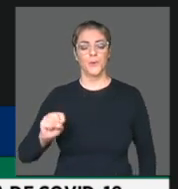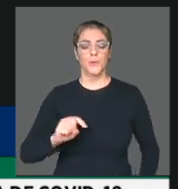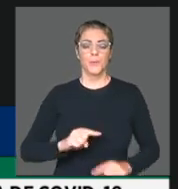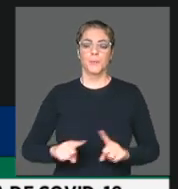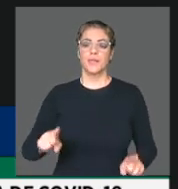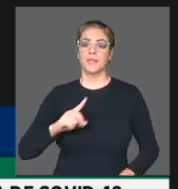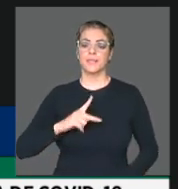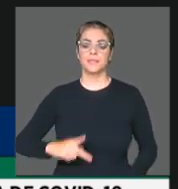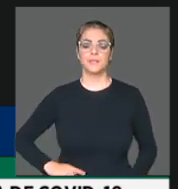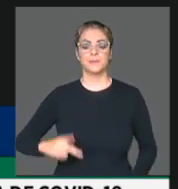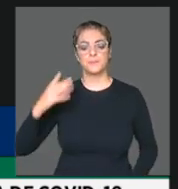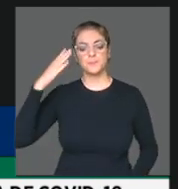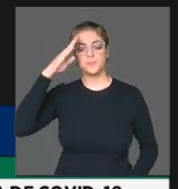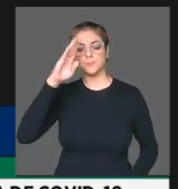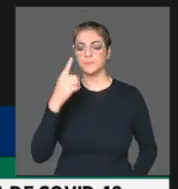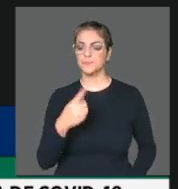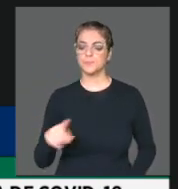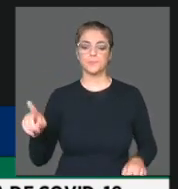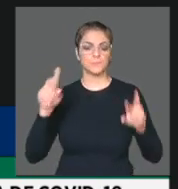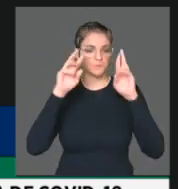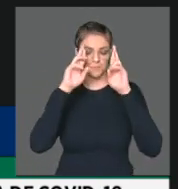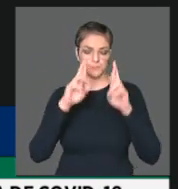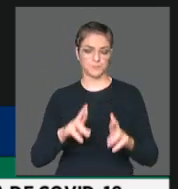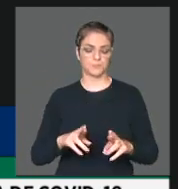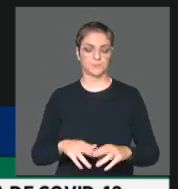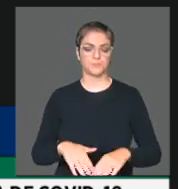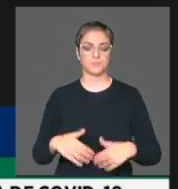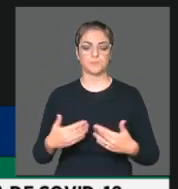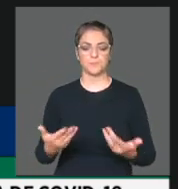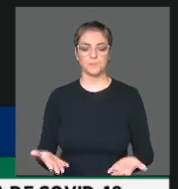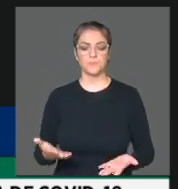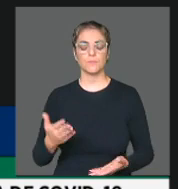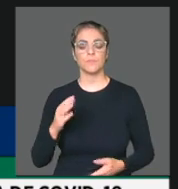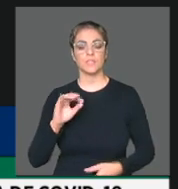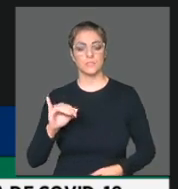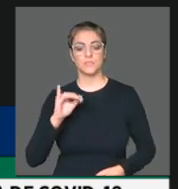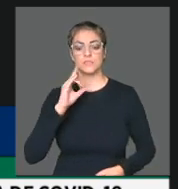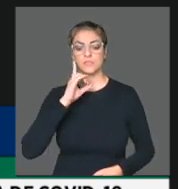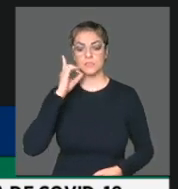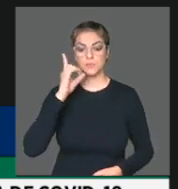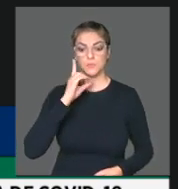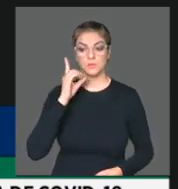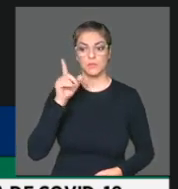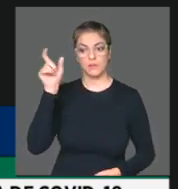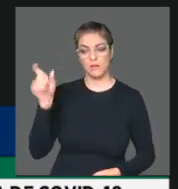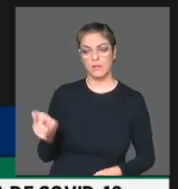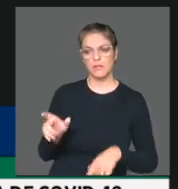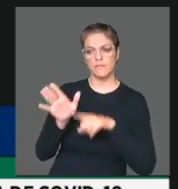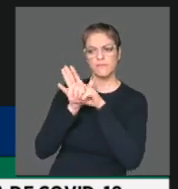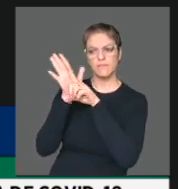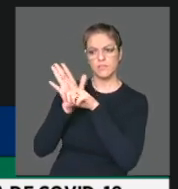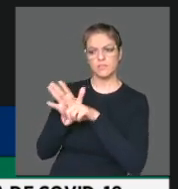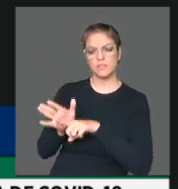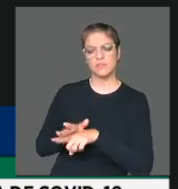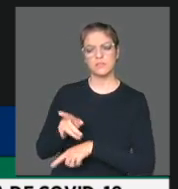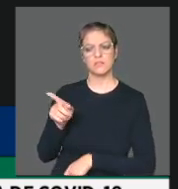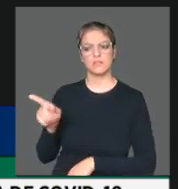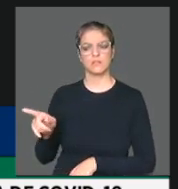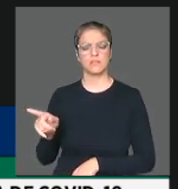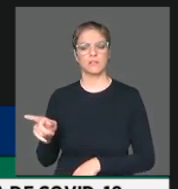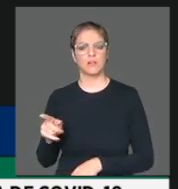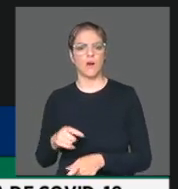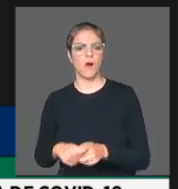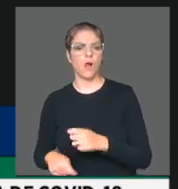respeita. Então, um deputado que está sendo investigado por ter financiado atos contra